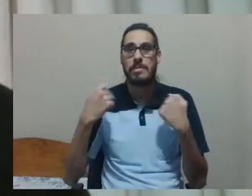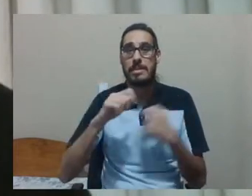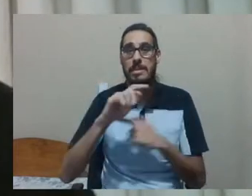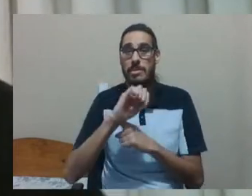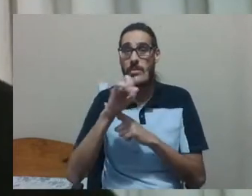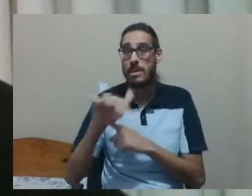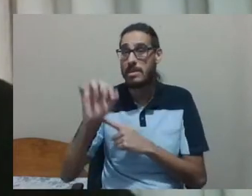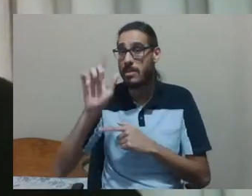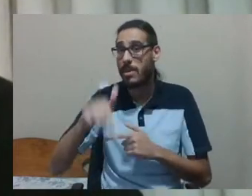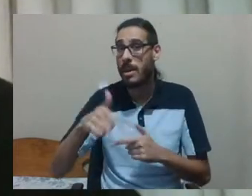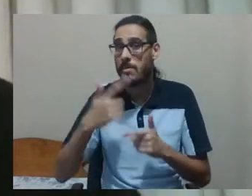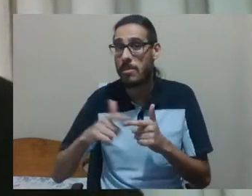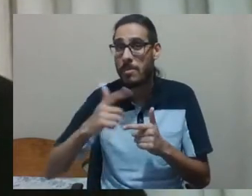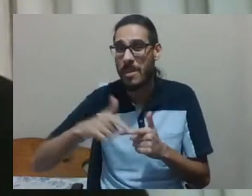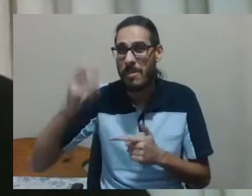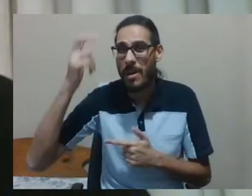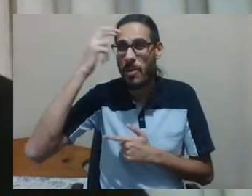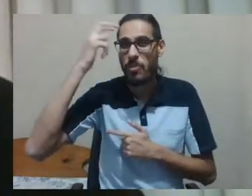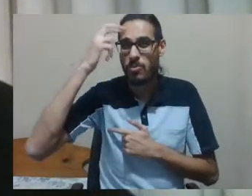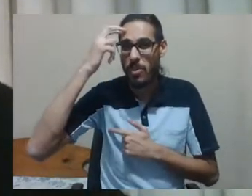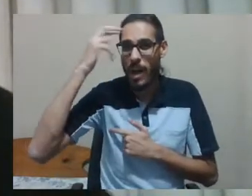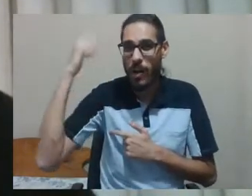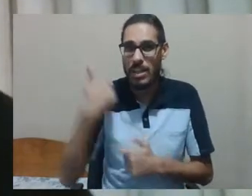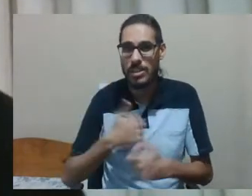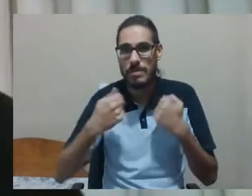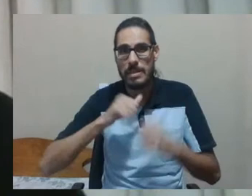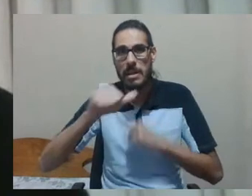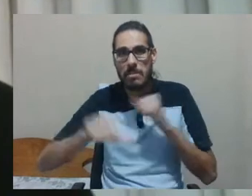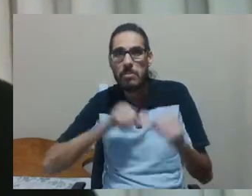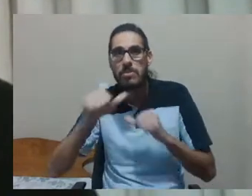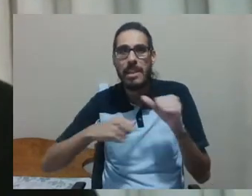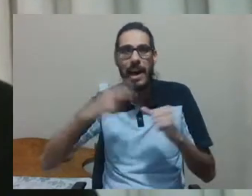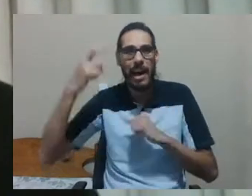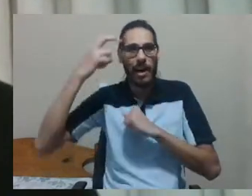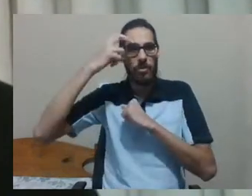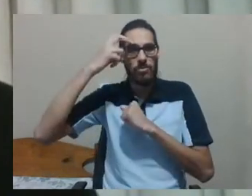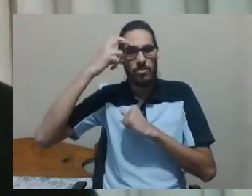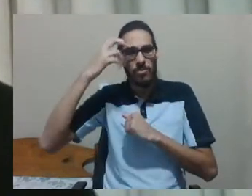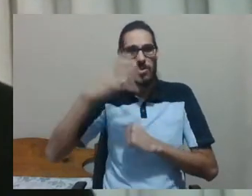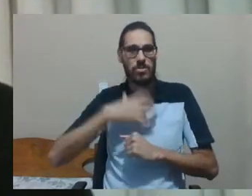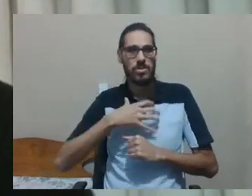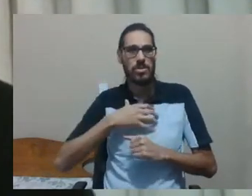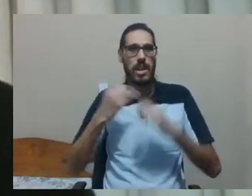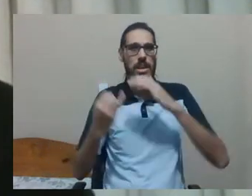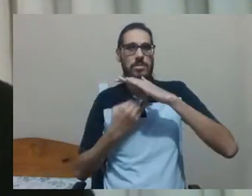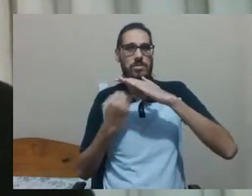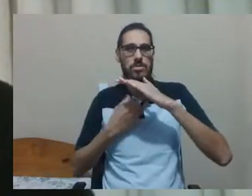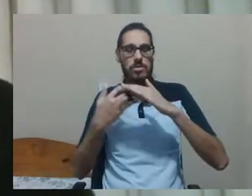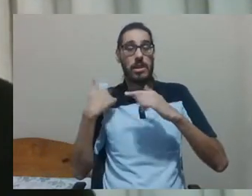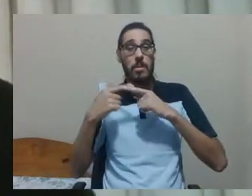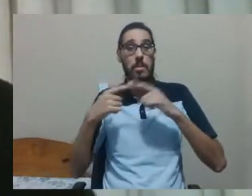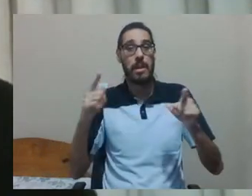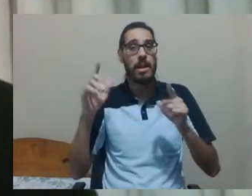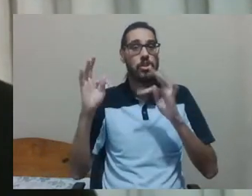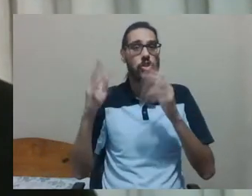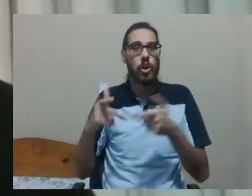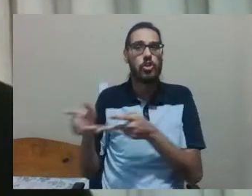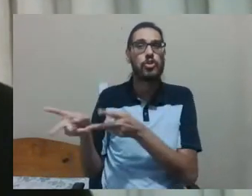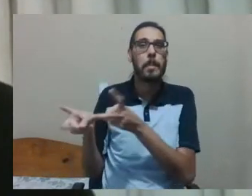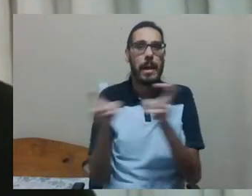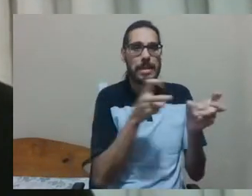cultural. Nós precisamos mudar a cultura institucional para que todos percebam que todos os